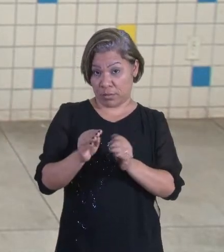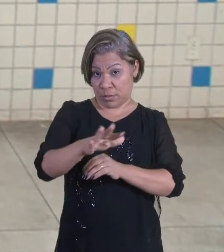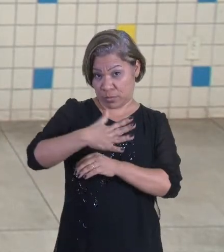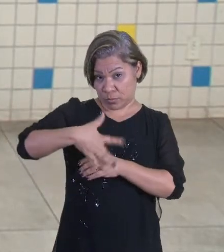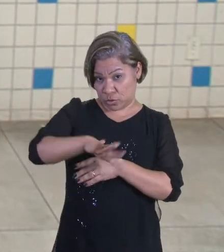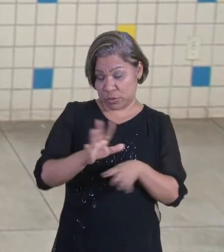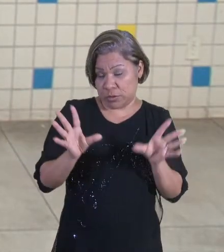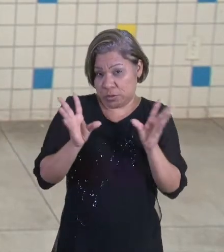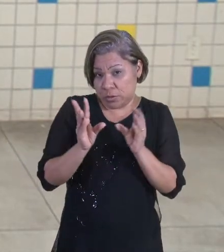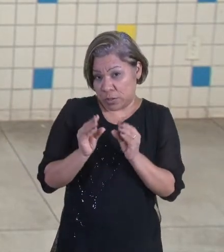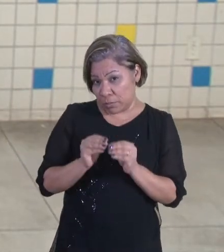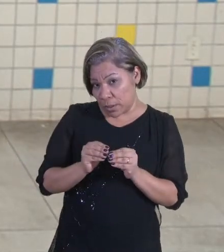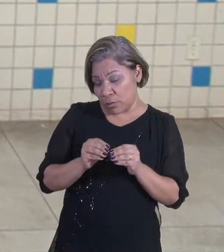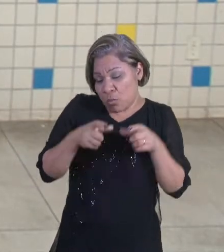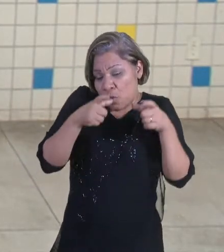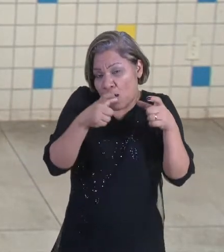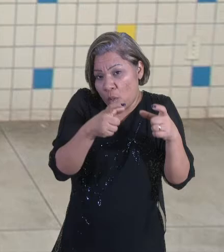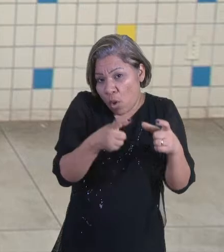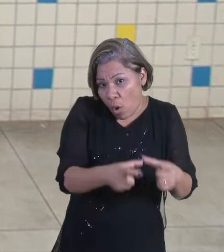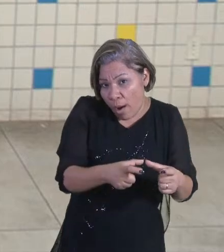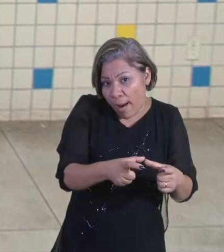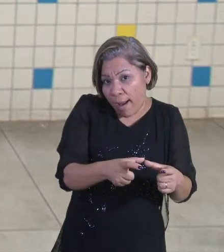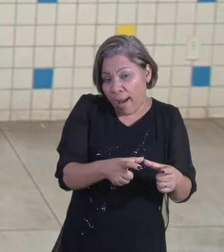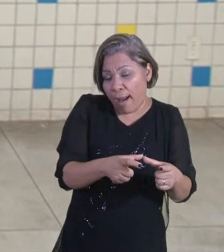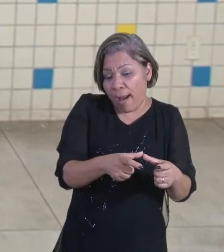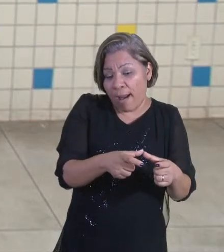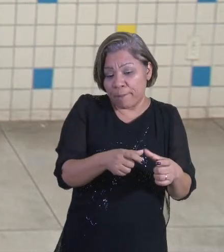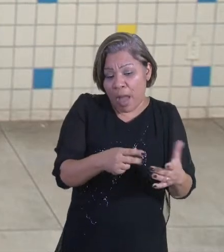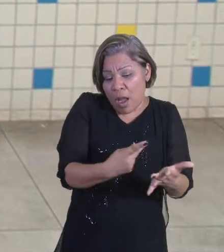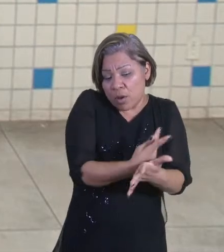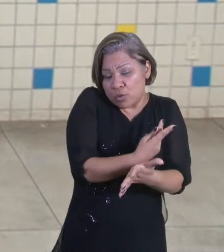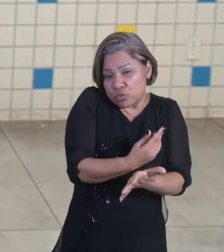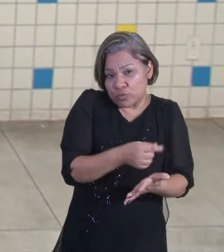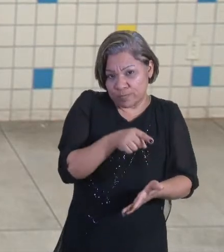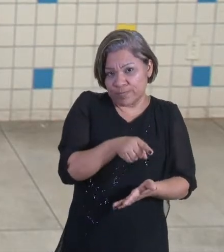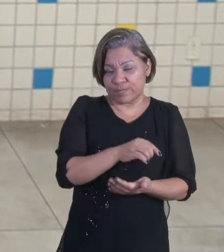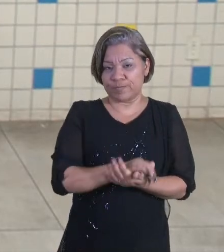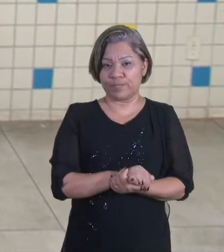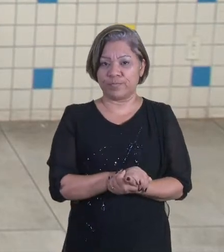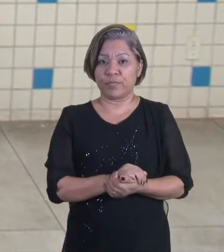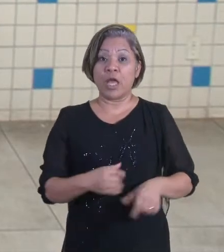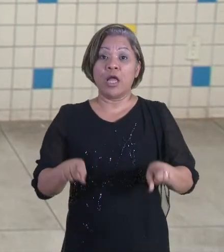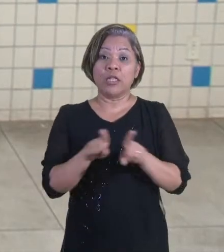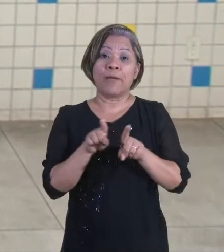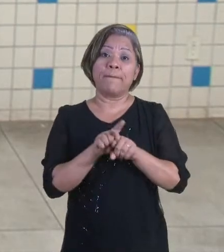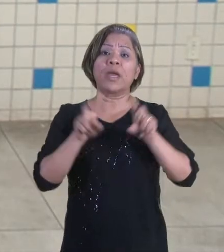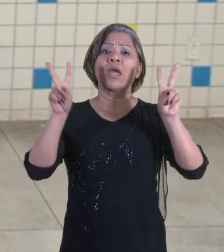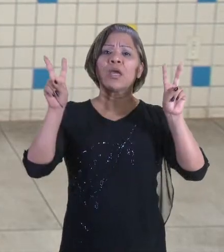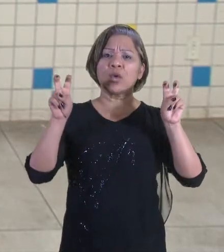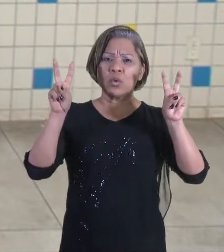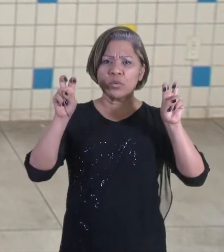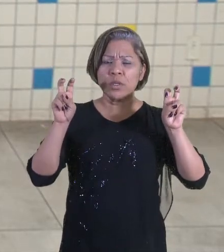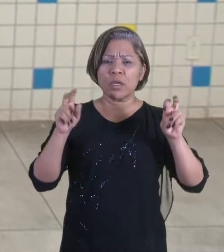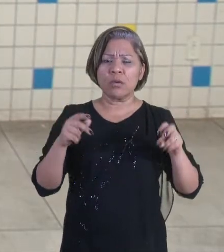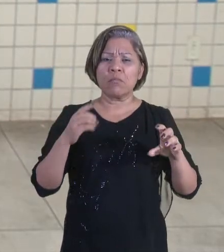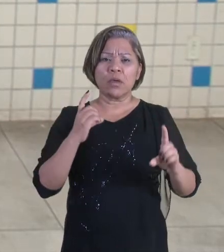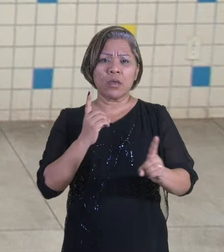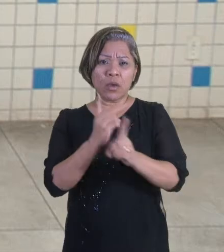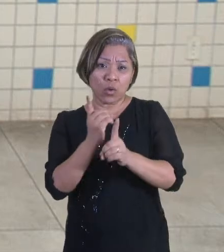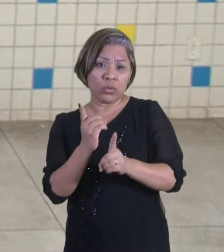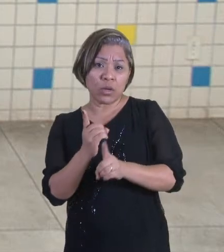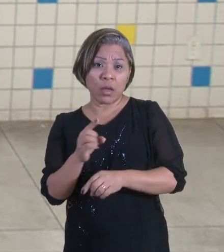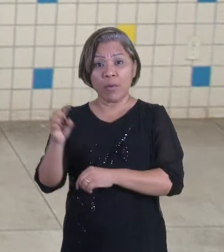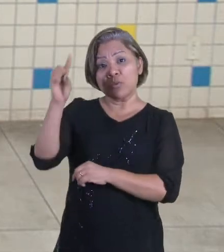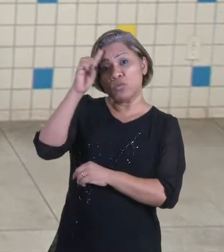determinado local, em uma determinada situação, certinho? E os temas abordados, como já vimos, do cotidiano